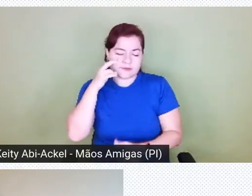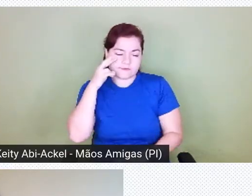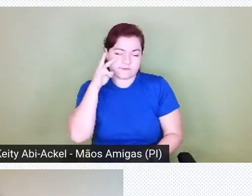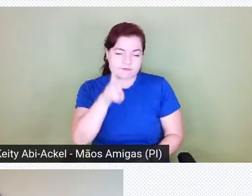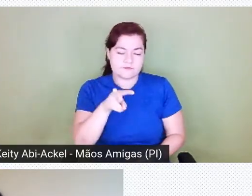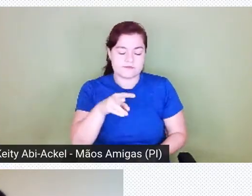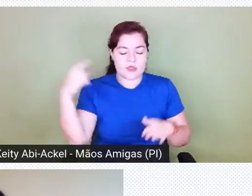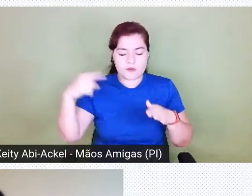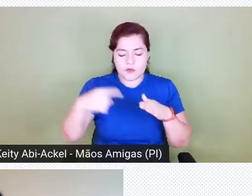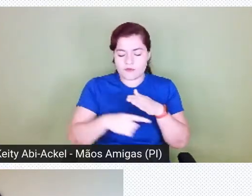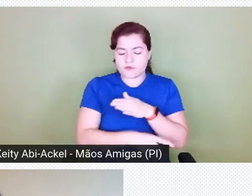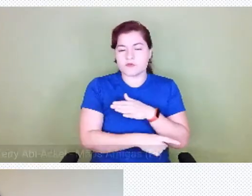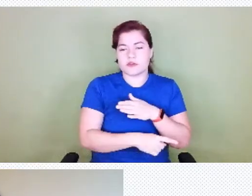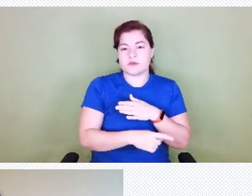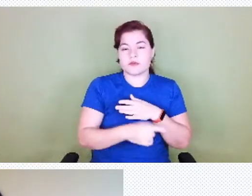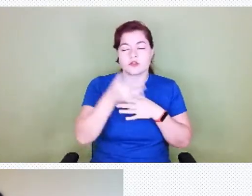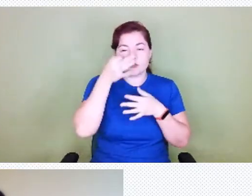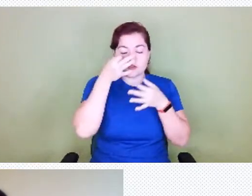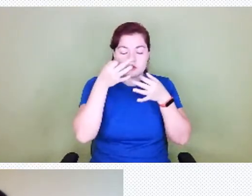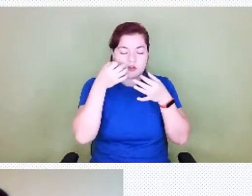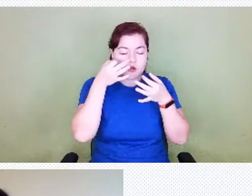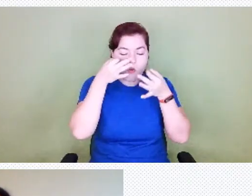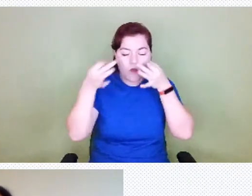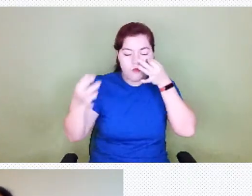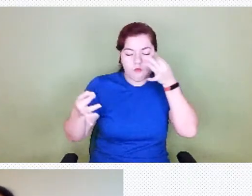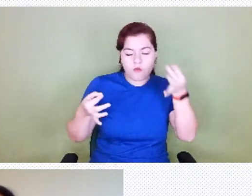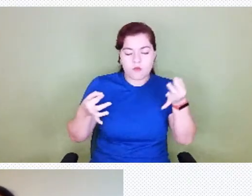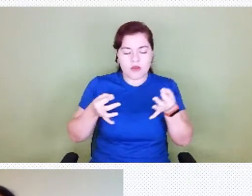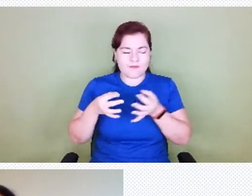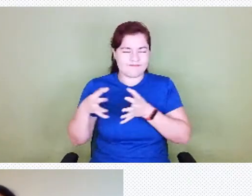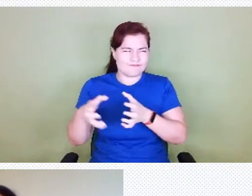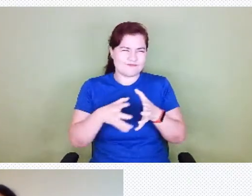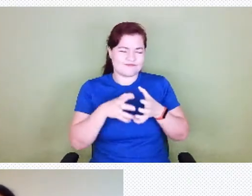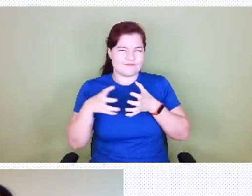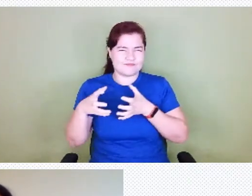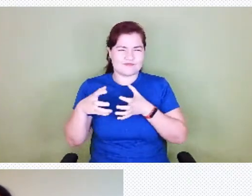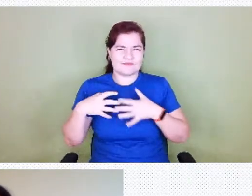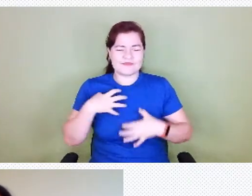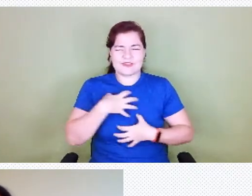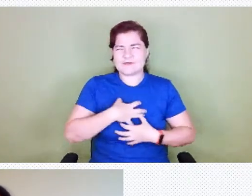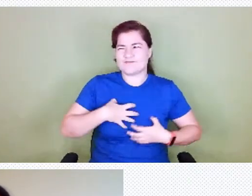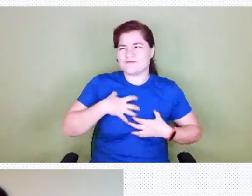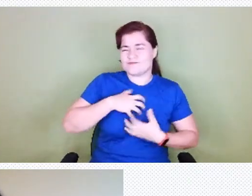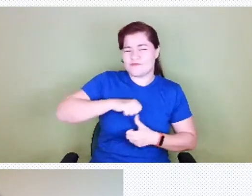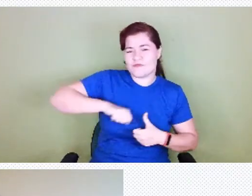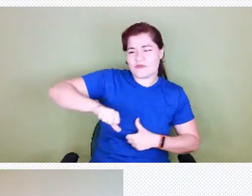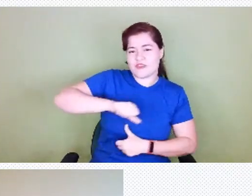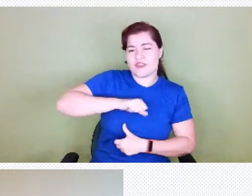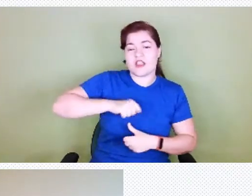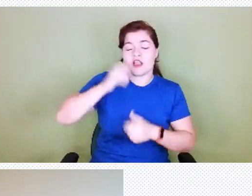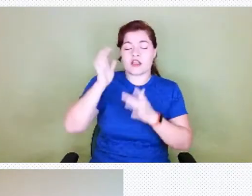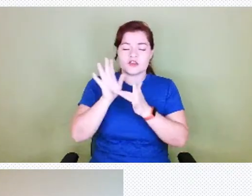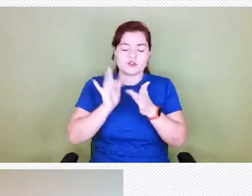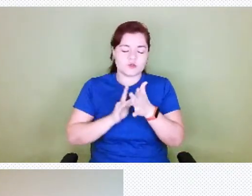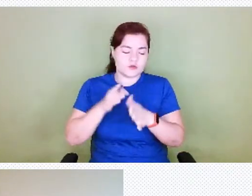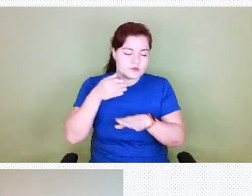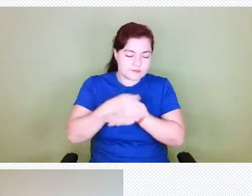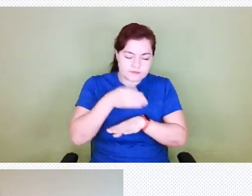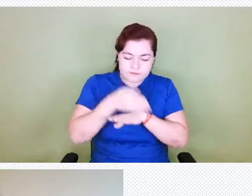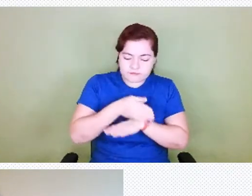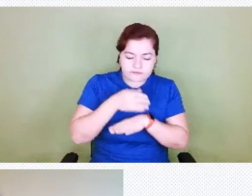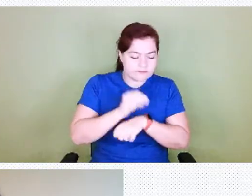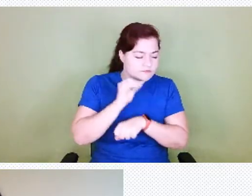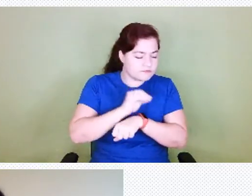em silêncio a sua transformação, modelava-as com paciência, a fim de que todos se